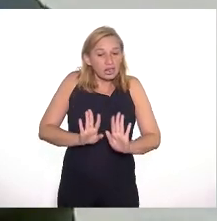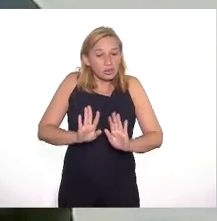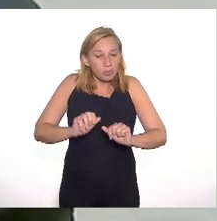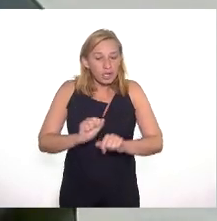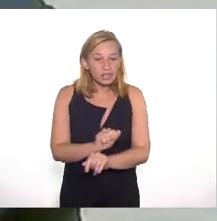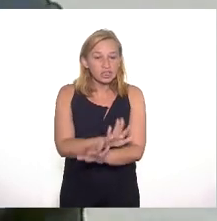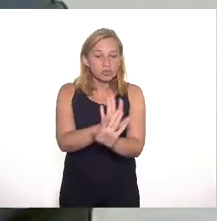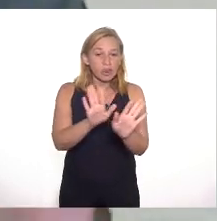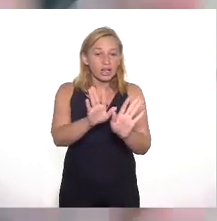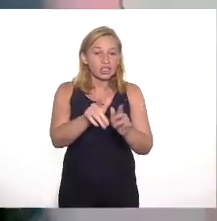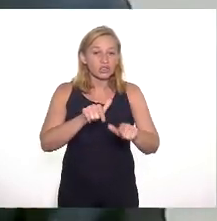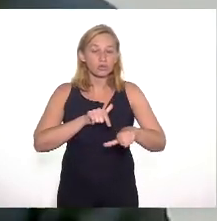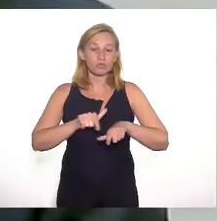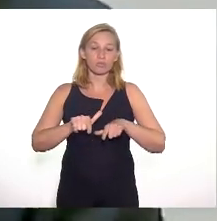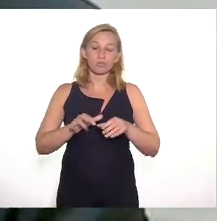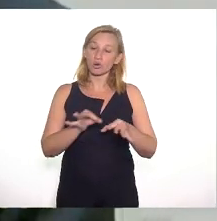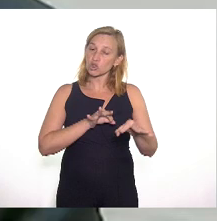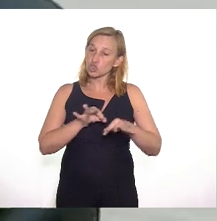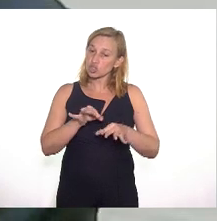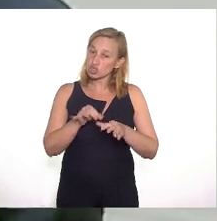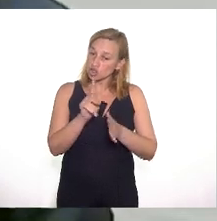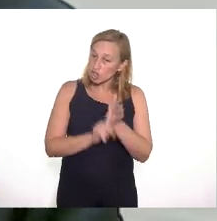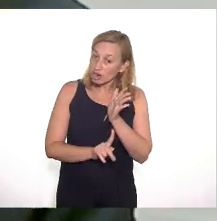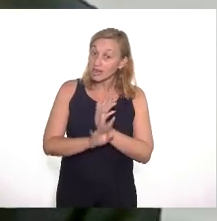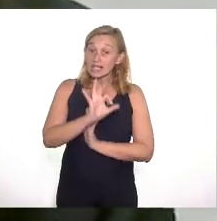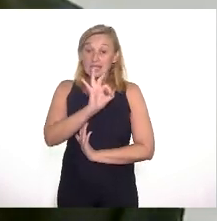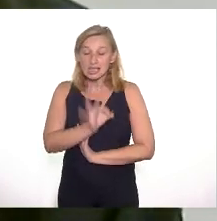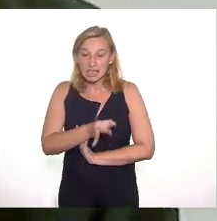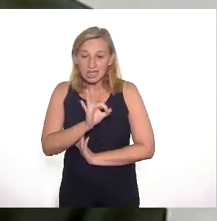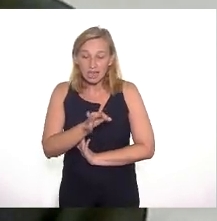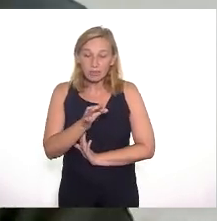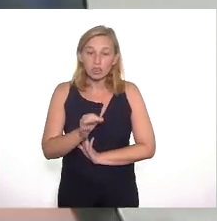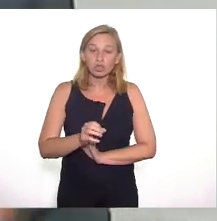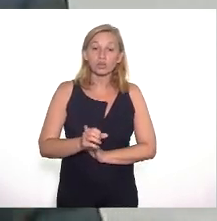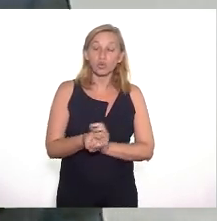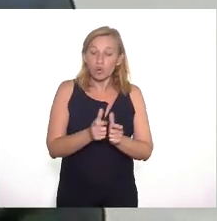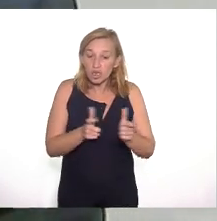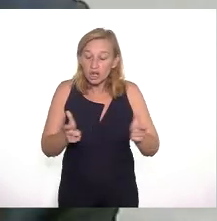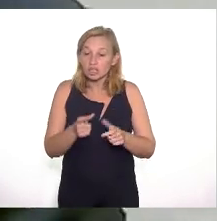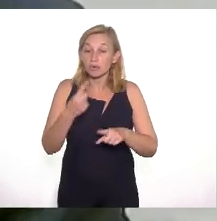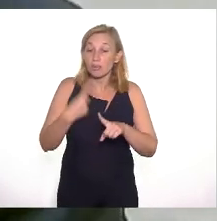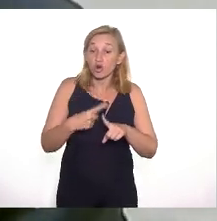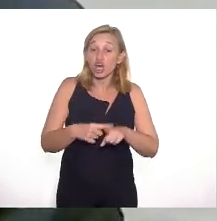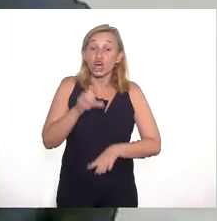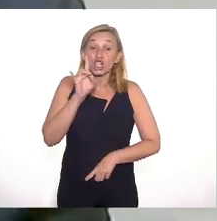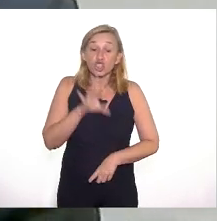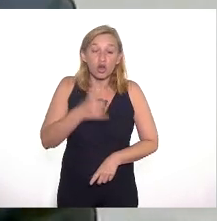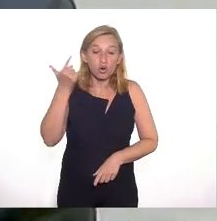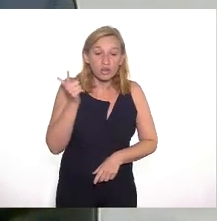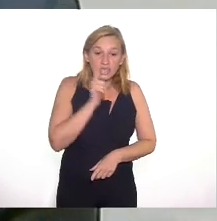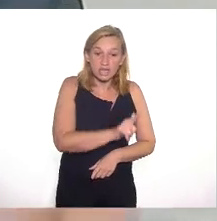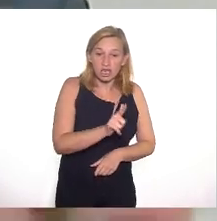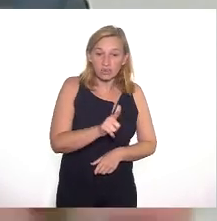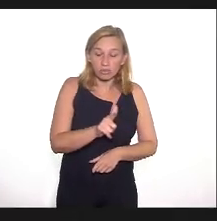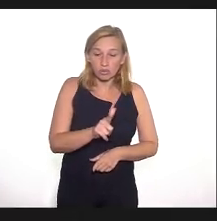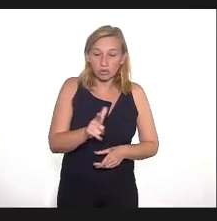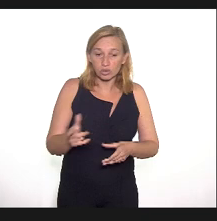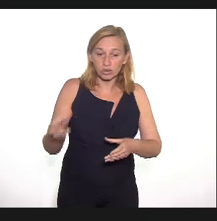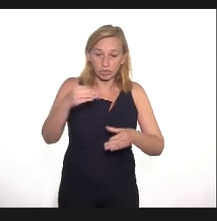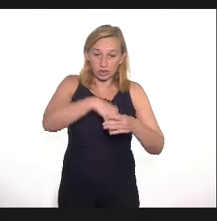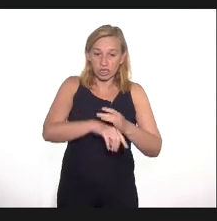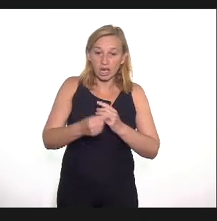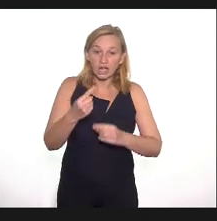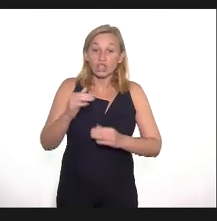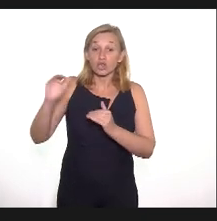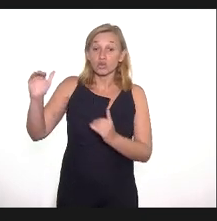do projeto foi, de fato, o grande porquê de nós só conseguimos implantar, através do governo, o programa